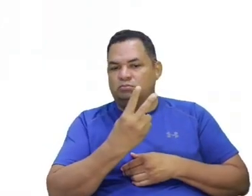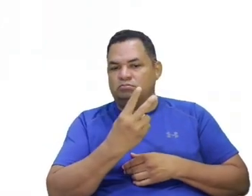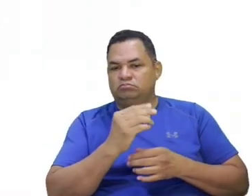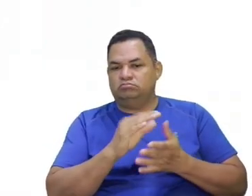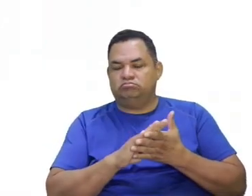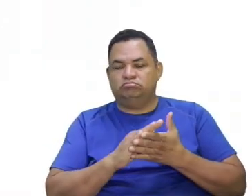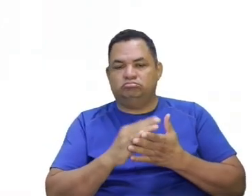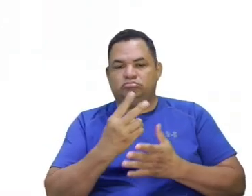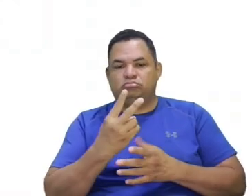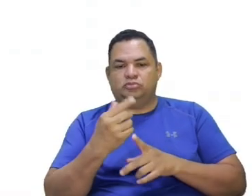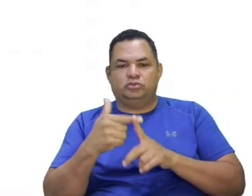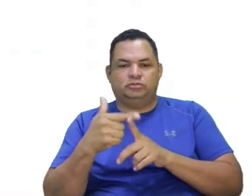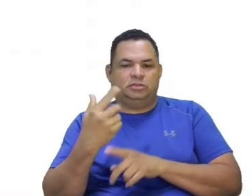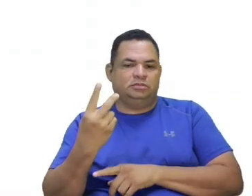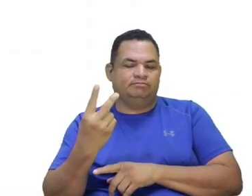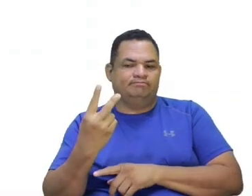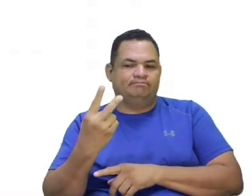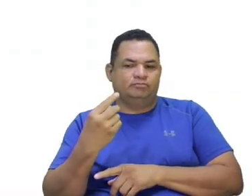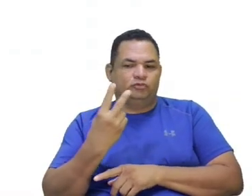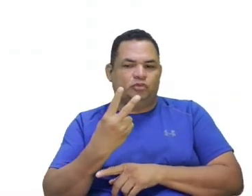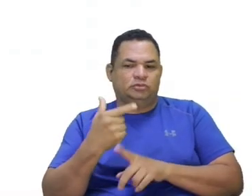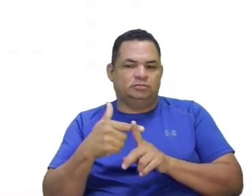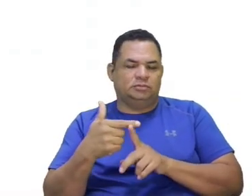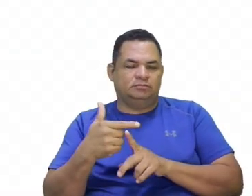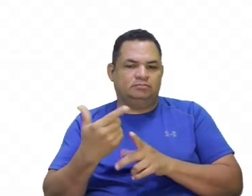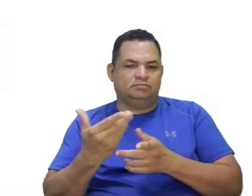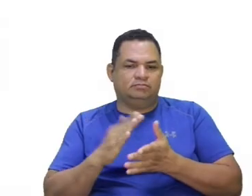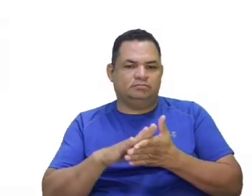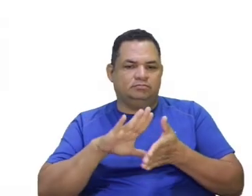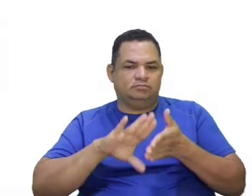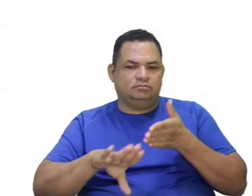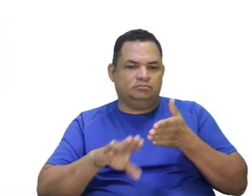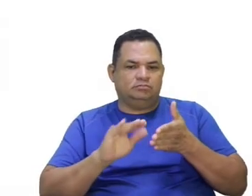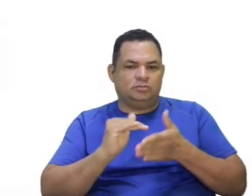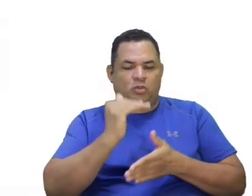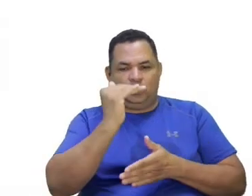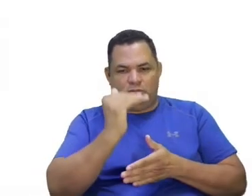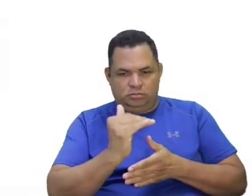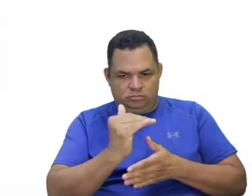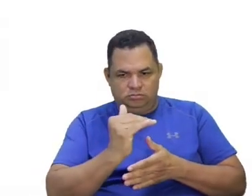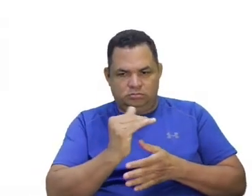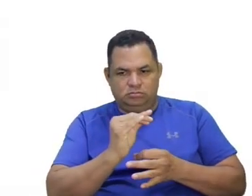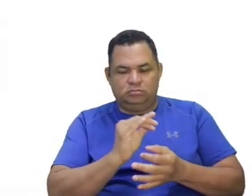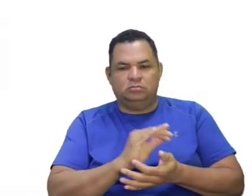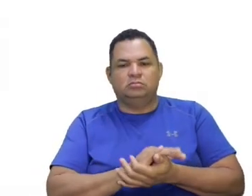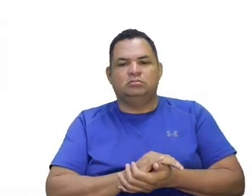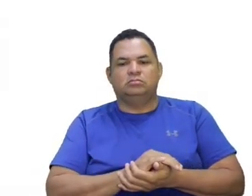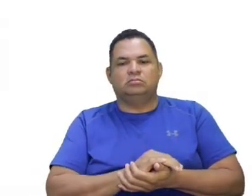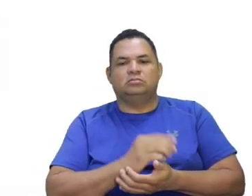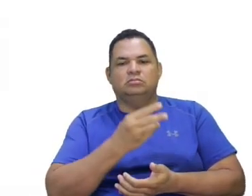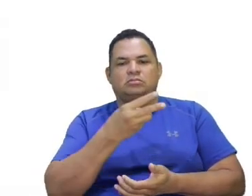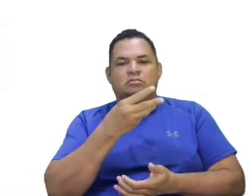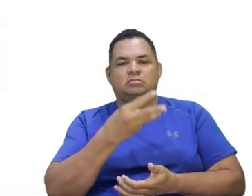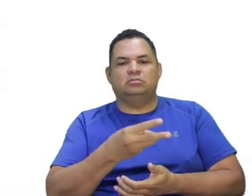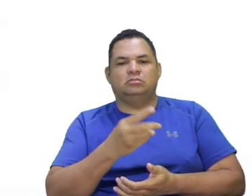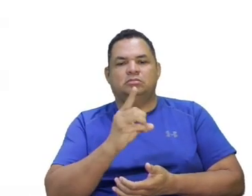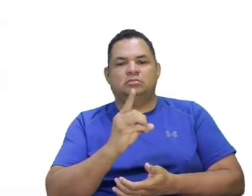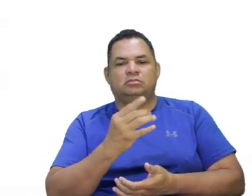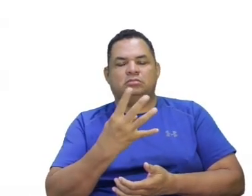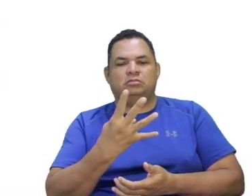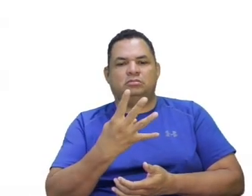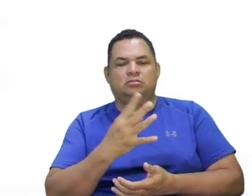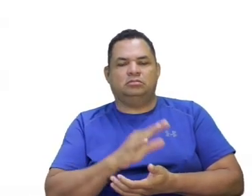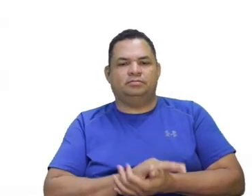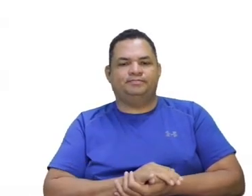ficar com uma carga de 2+. Então, eu vou retirar agora do próximo subnível, que é o 3D4.